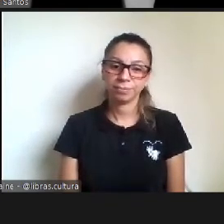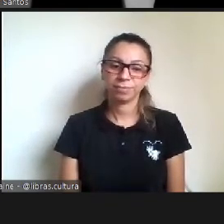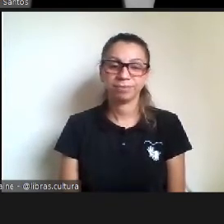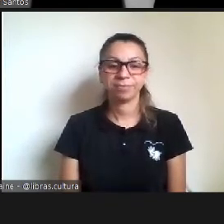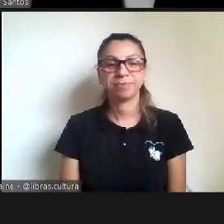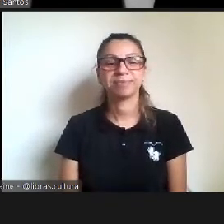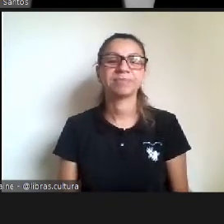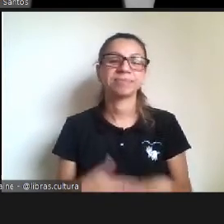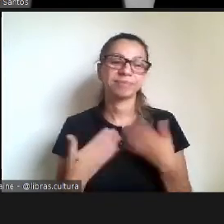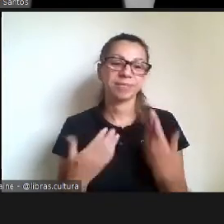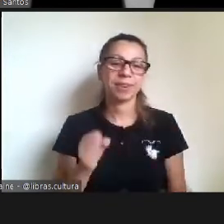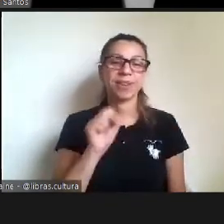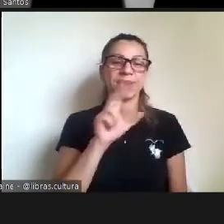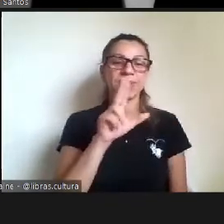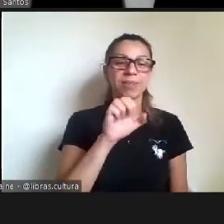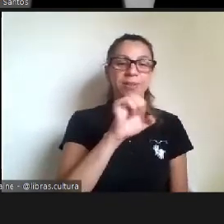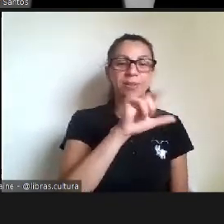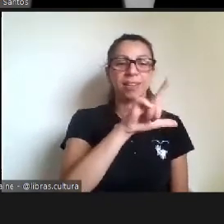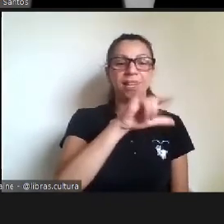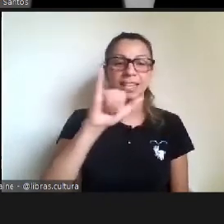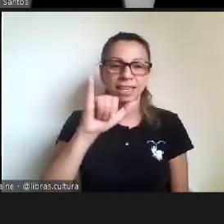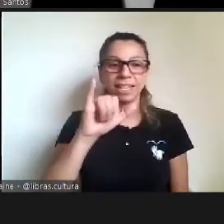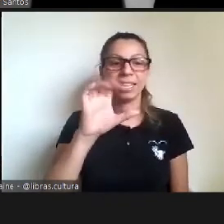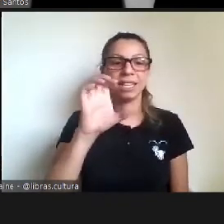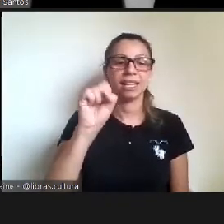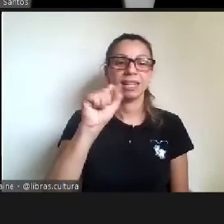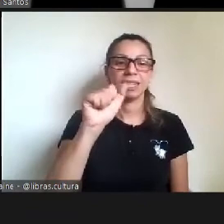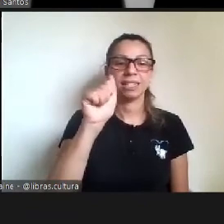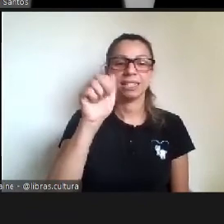César, Fábio, Elaine,